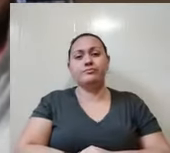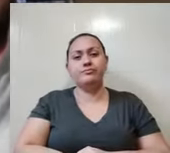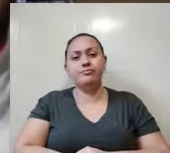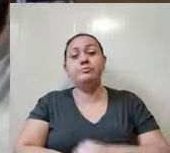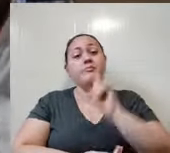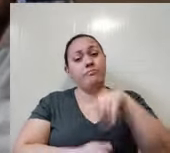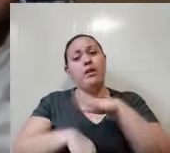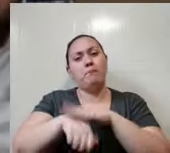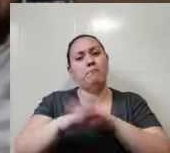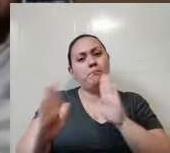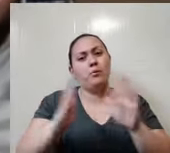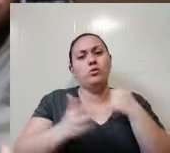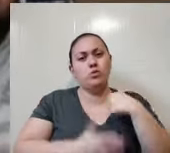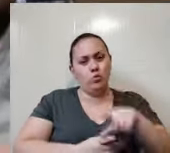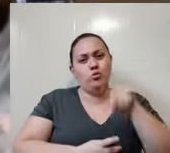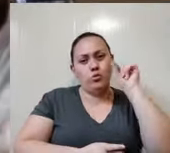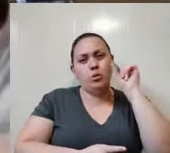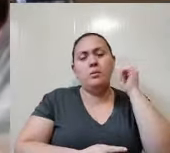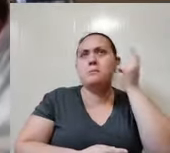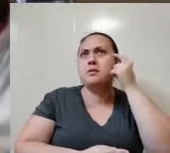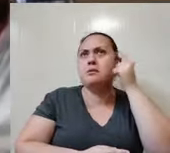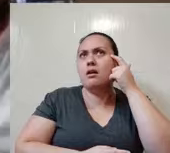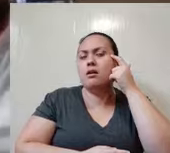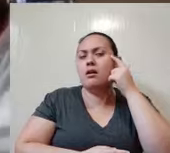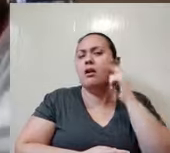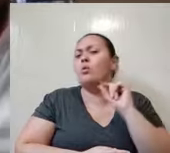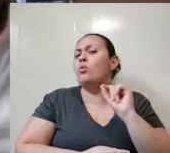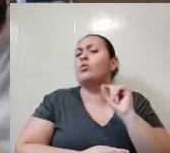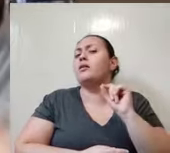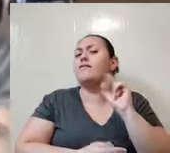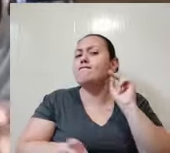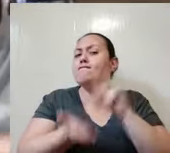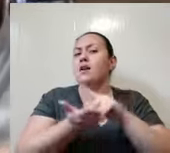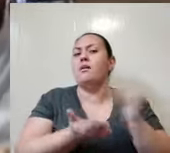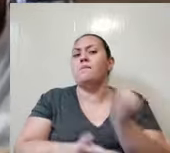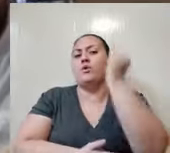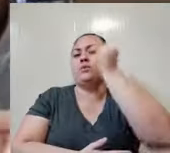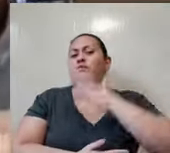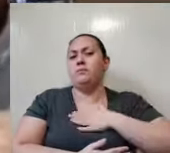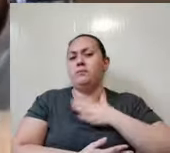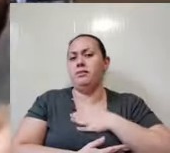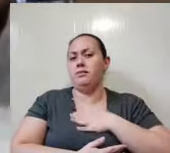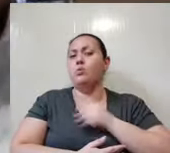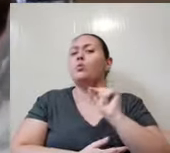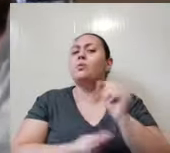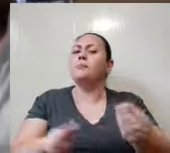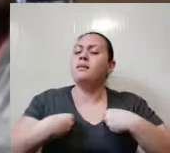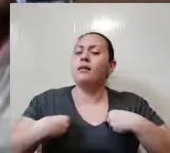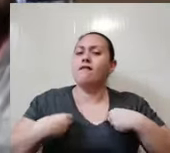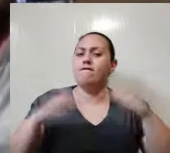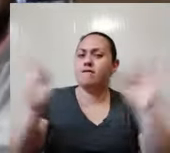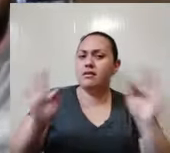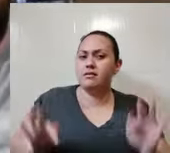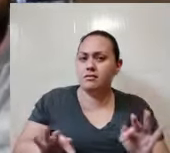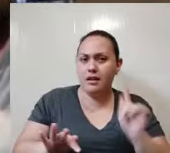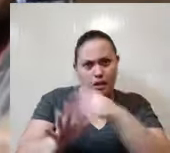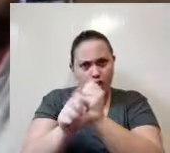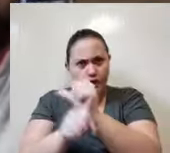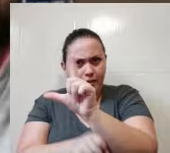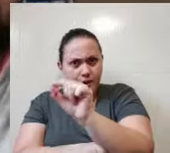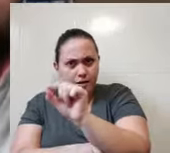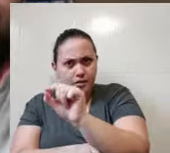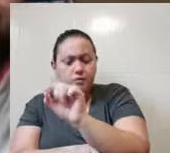preço? E, nesse momento que a gente faz essas escolhas, poder pensar o que é realmente importante para